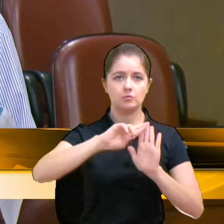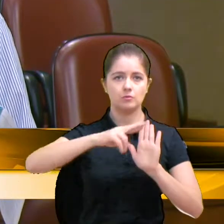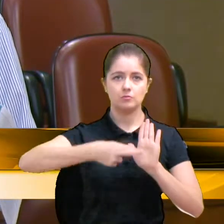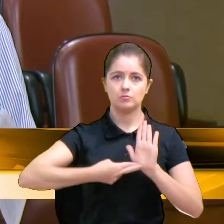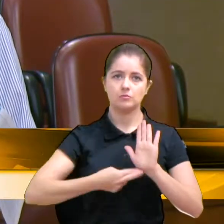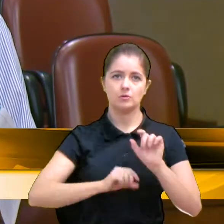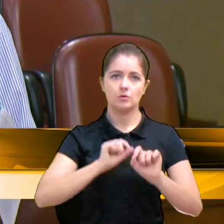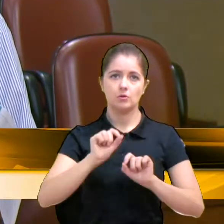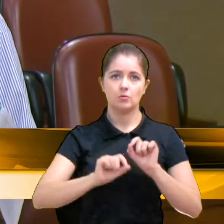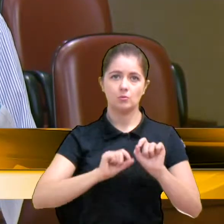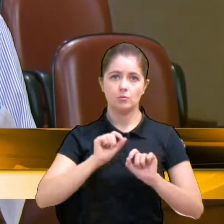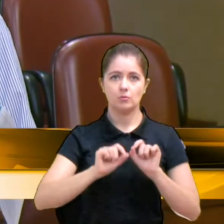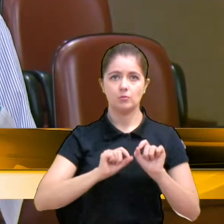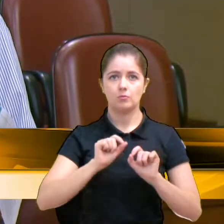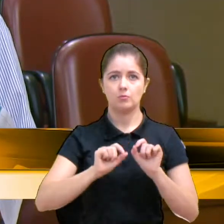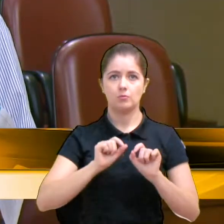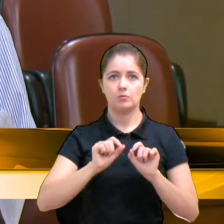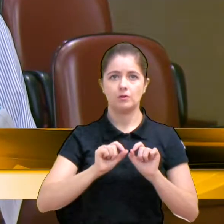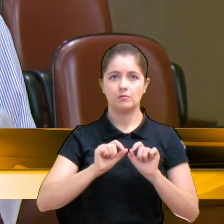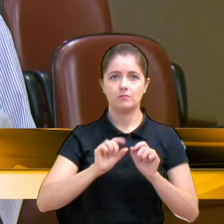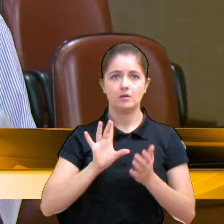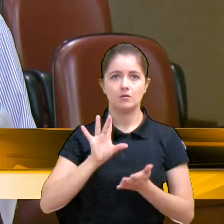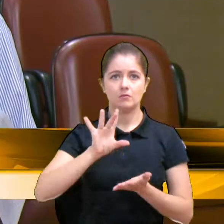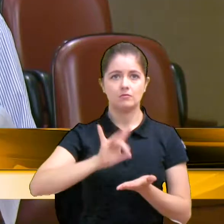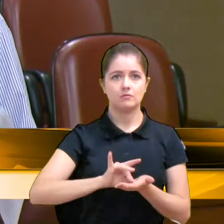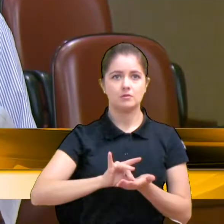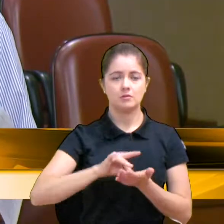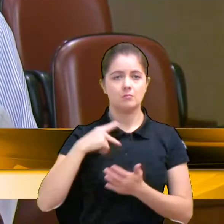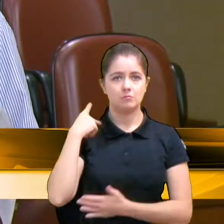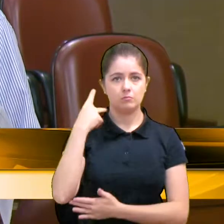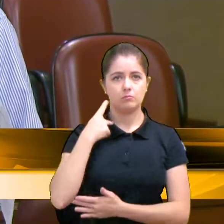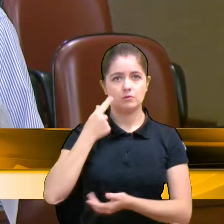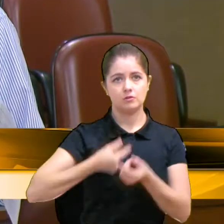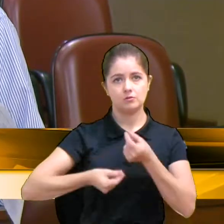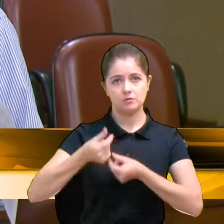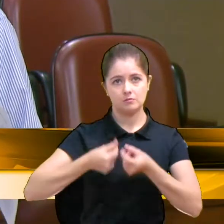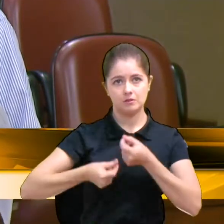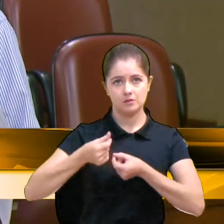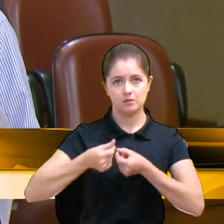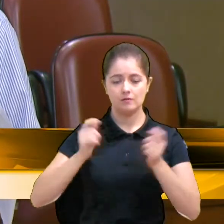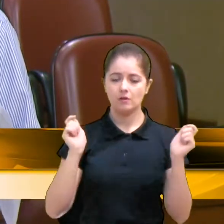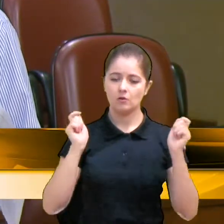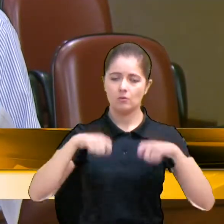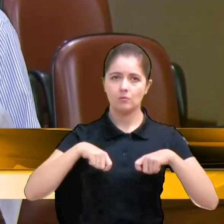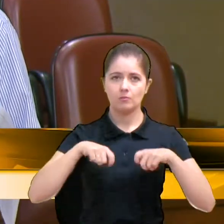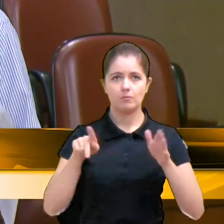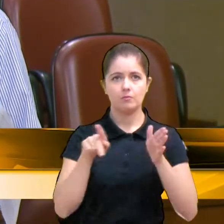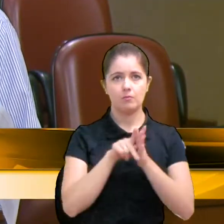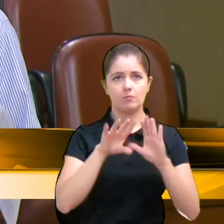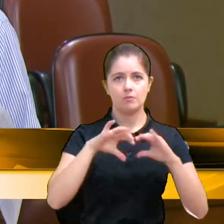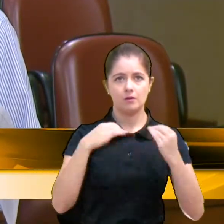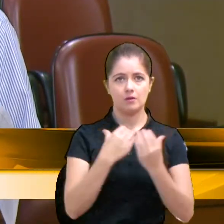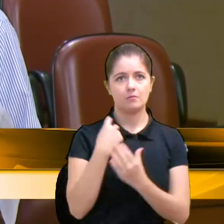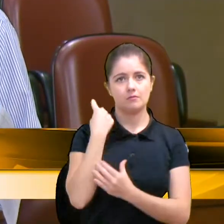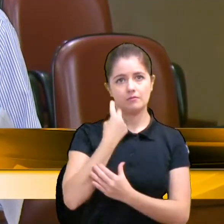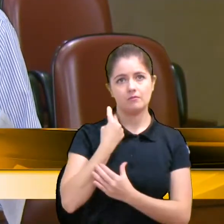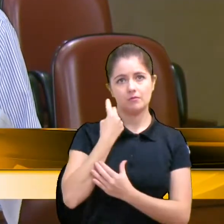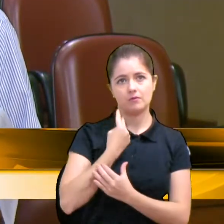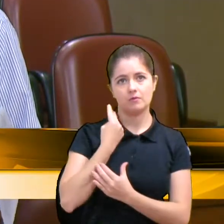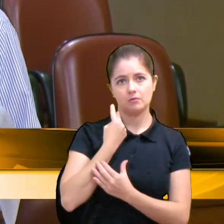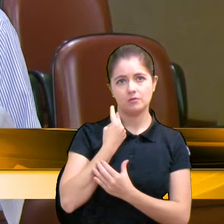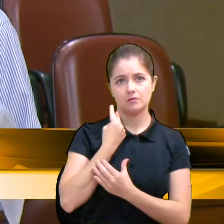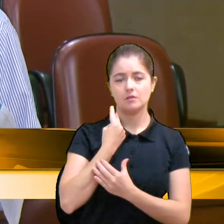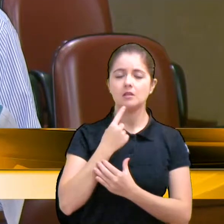destinada a regular matéria político-administrativa de exclusiva competência da Câmara e de efeitos internos sujeito ao